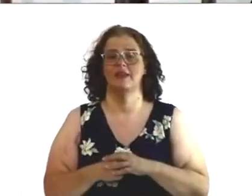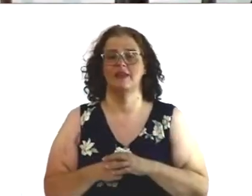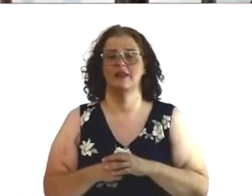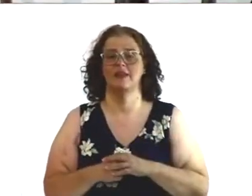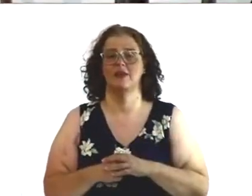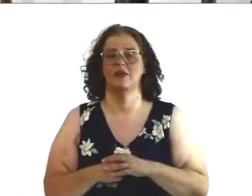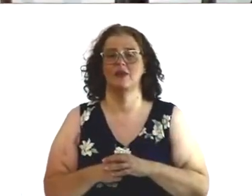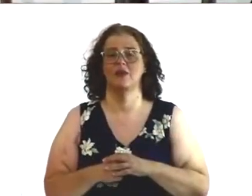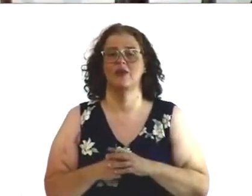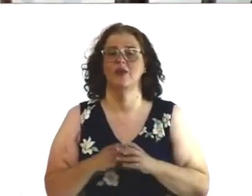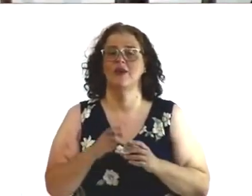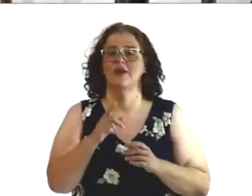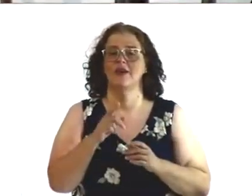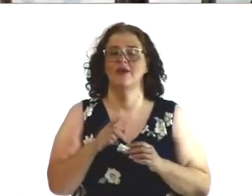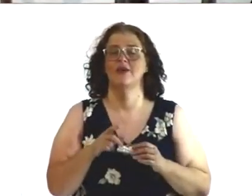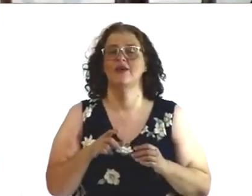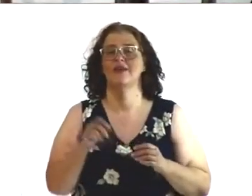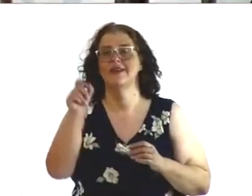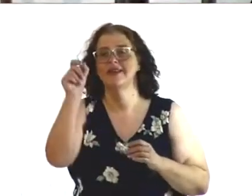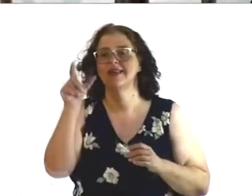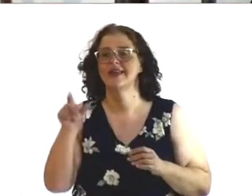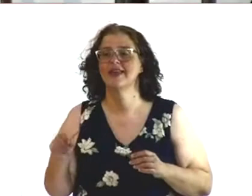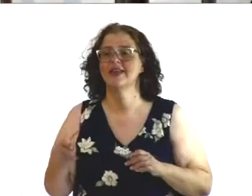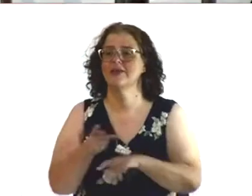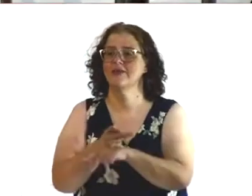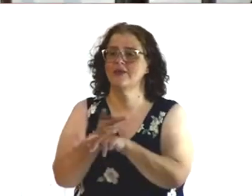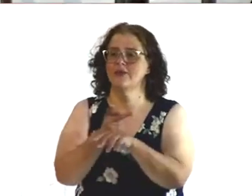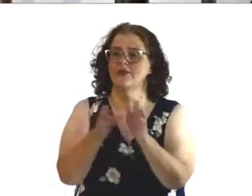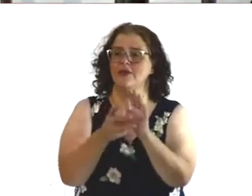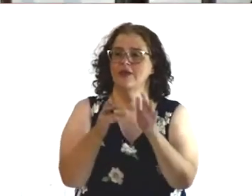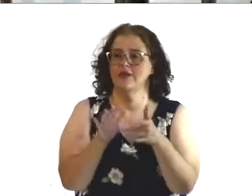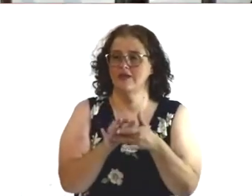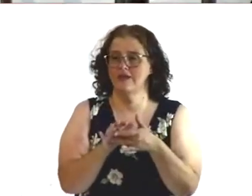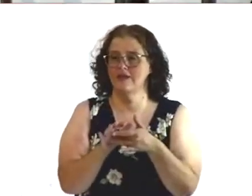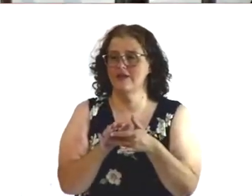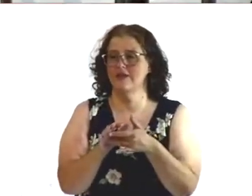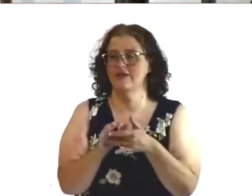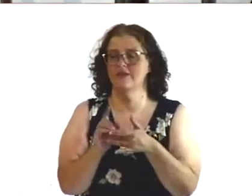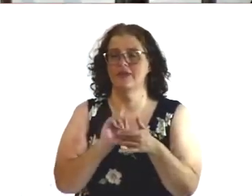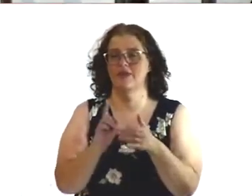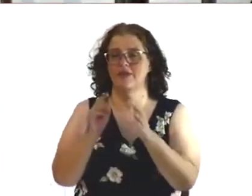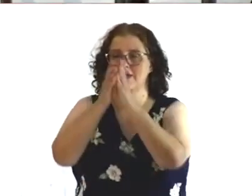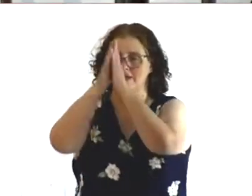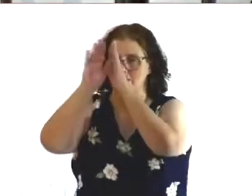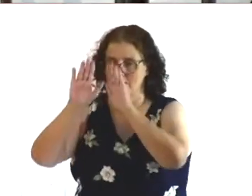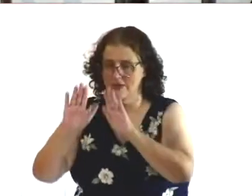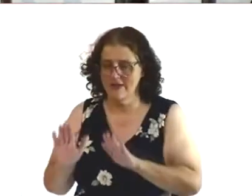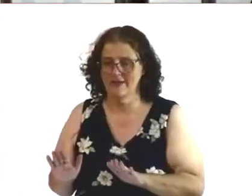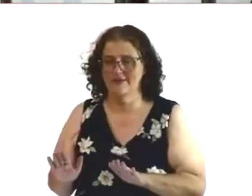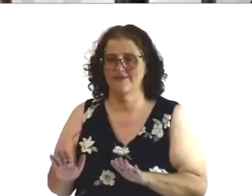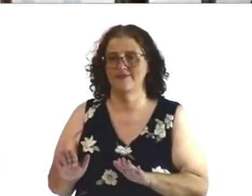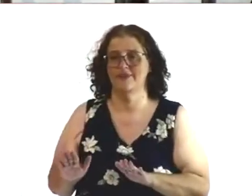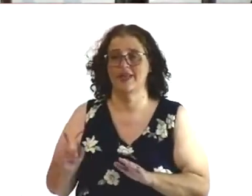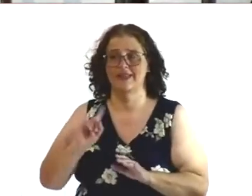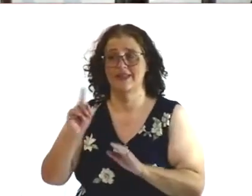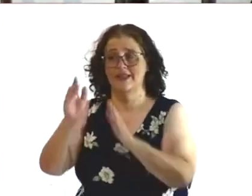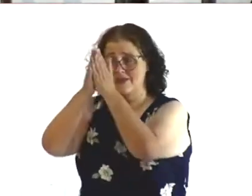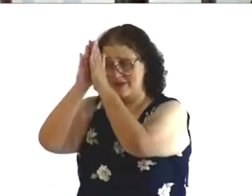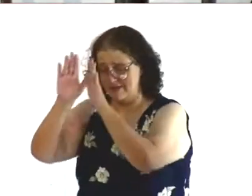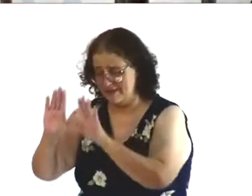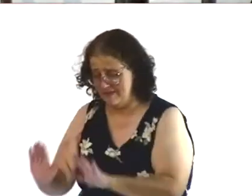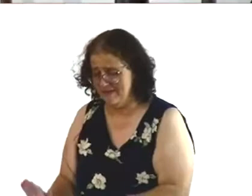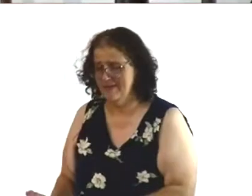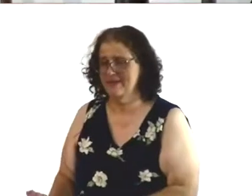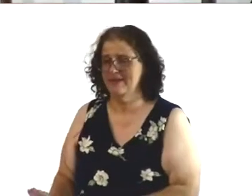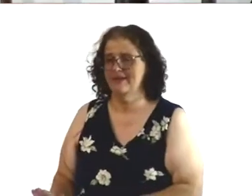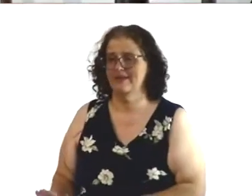ainda: quem procura Jesus para não adorar, ou não para adorar, em alguma medida vai